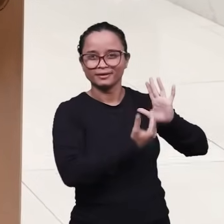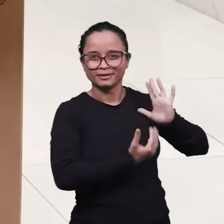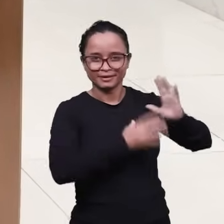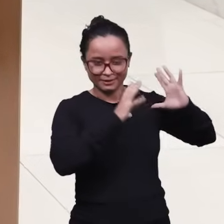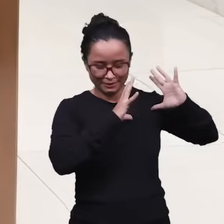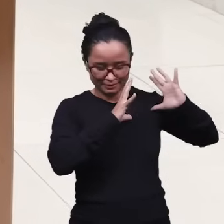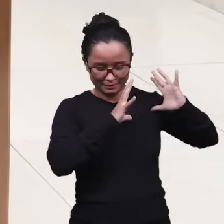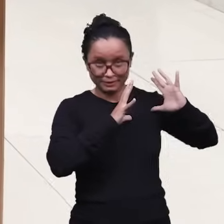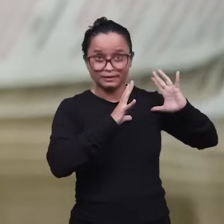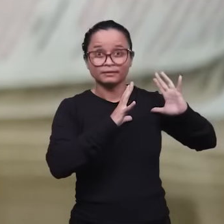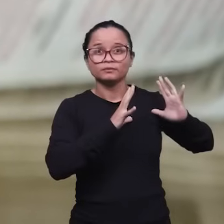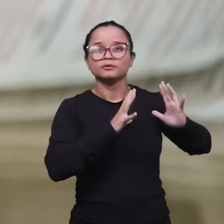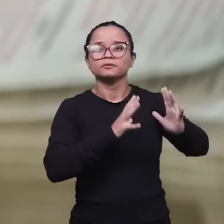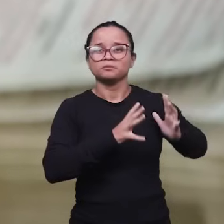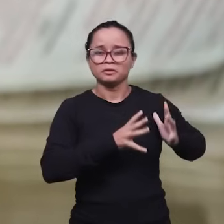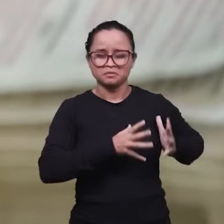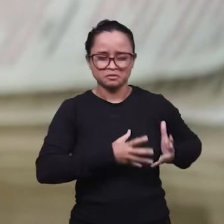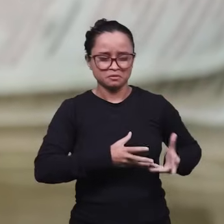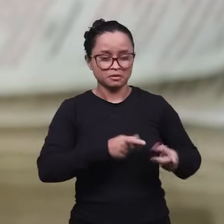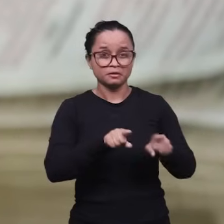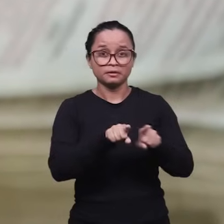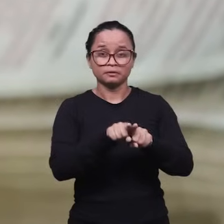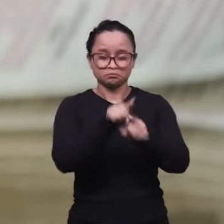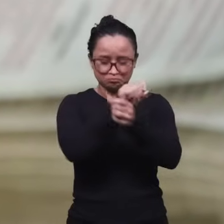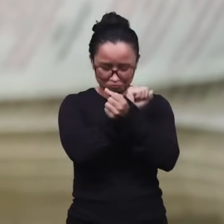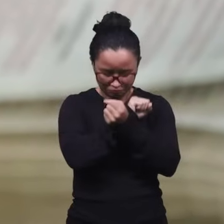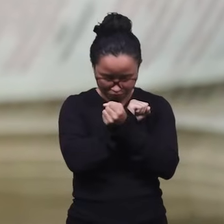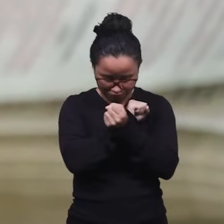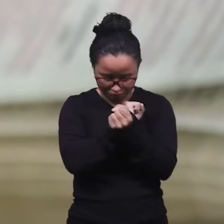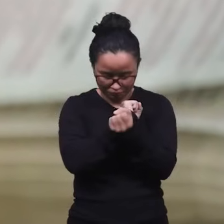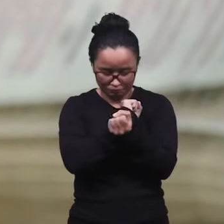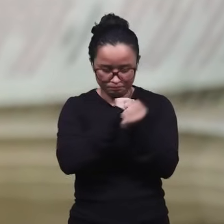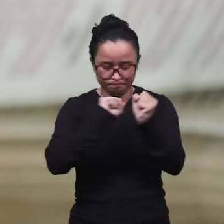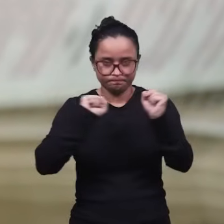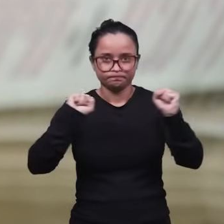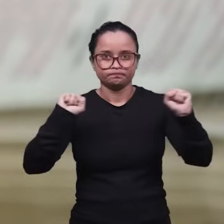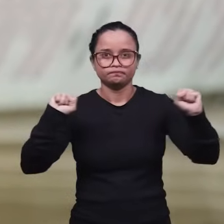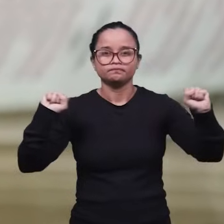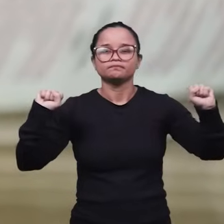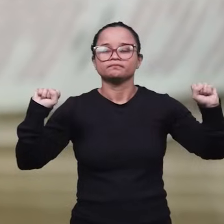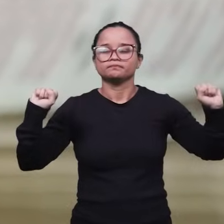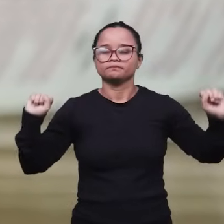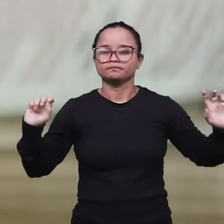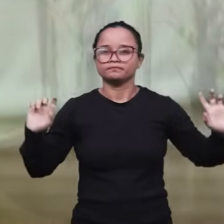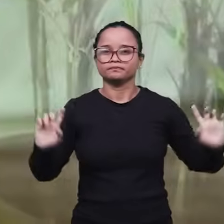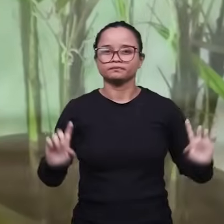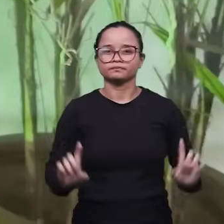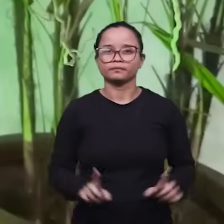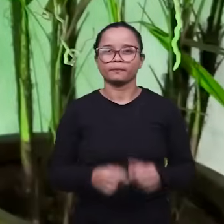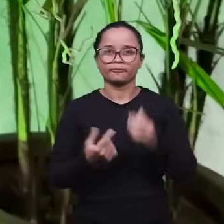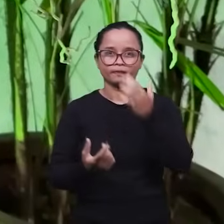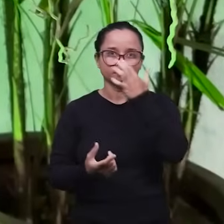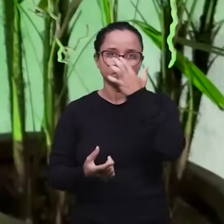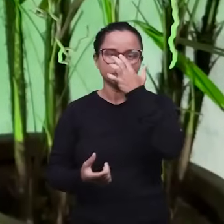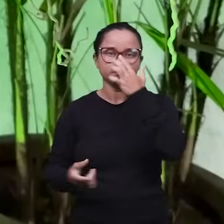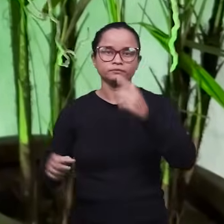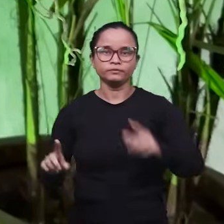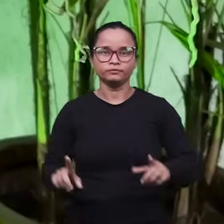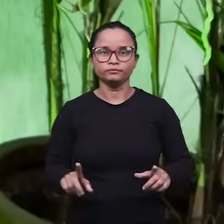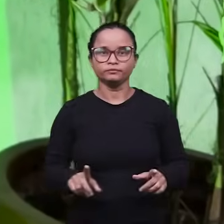na cruz tem poder para me